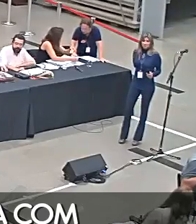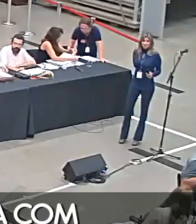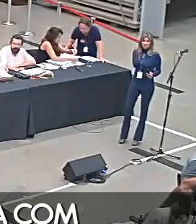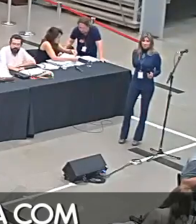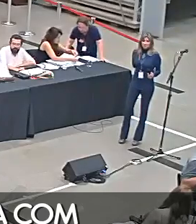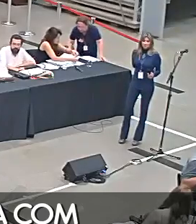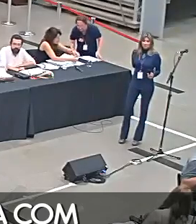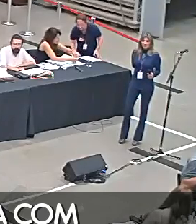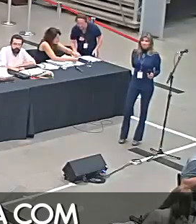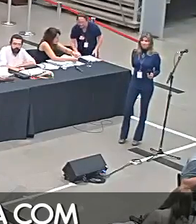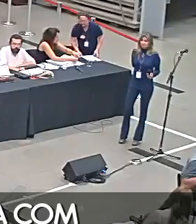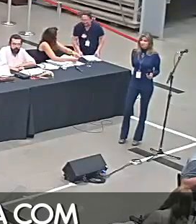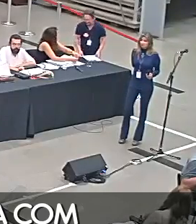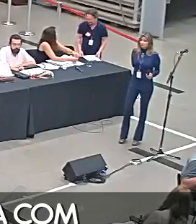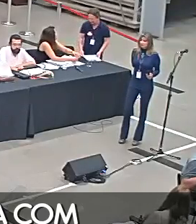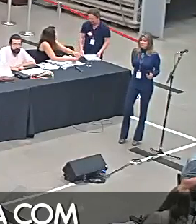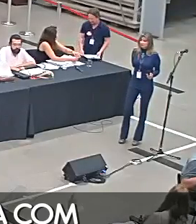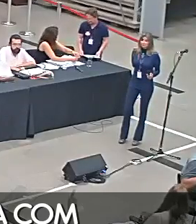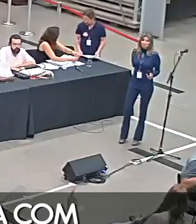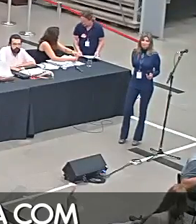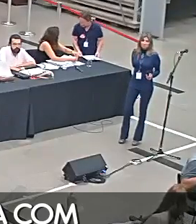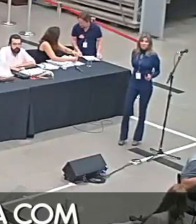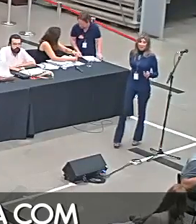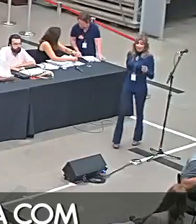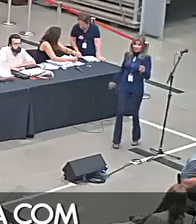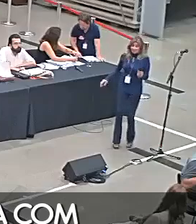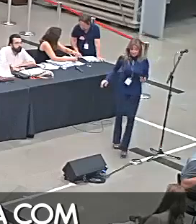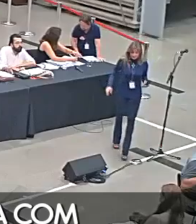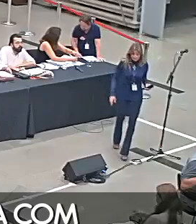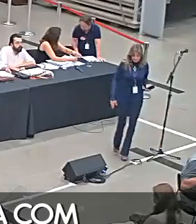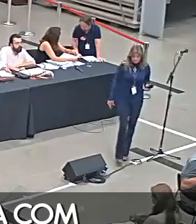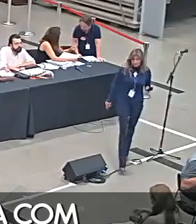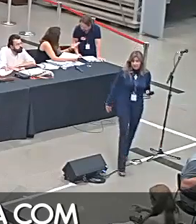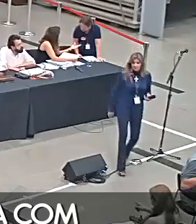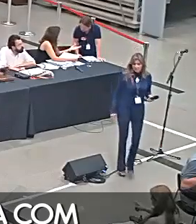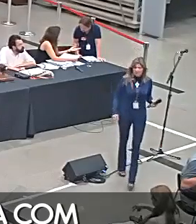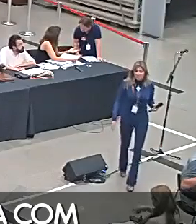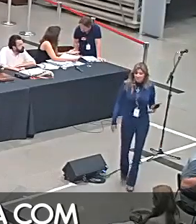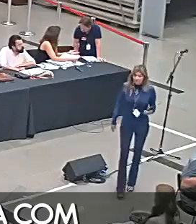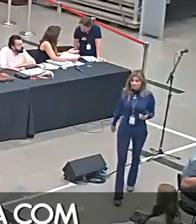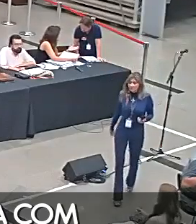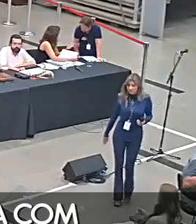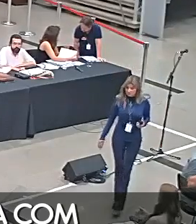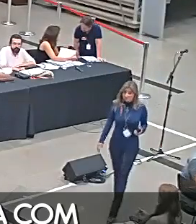marúcia então a marúcia com a palavra de Bom Despacho que é da